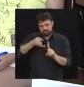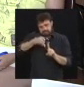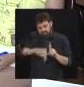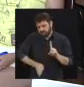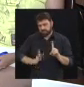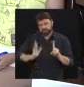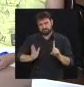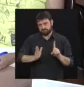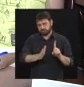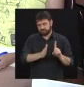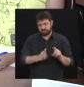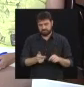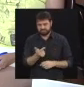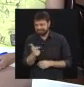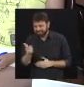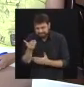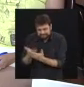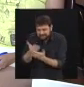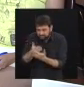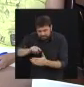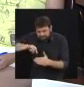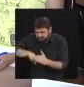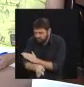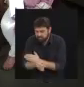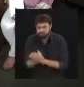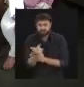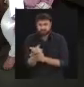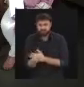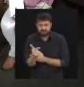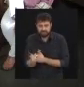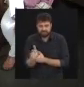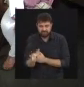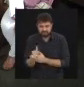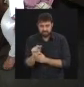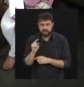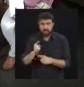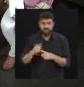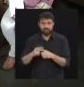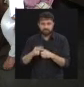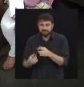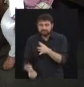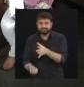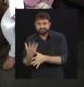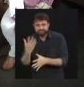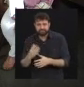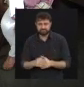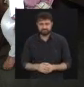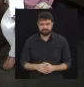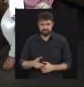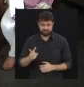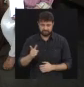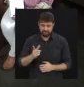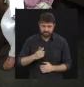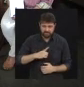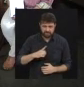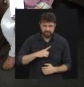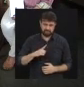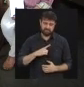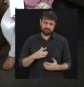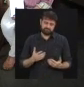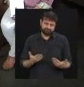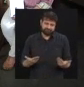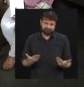congênita e não se tem muito ainda estudos, né, do que exatamente provocou isso. Temos